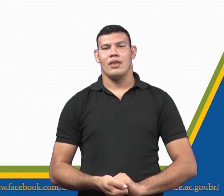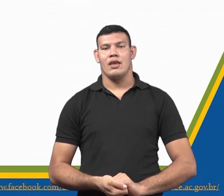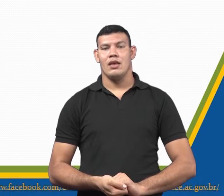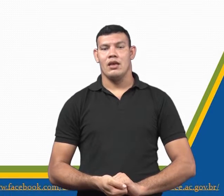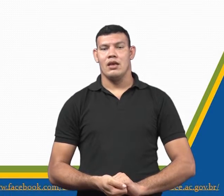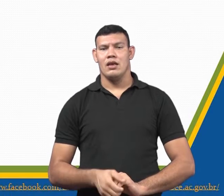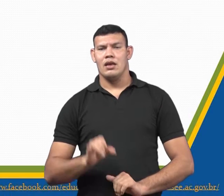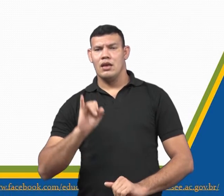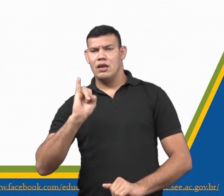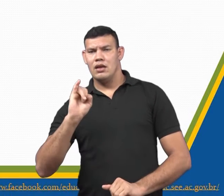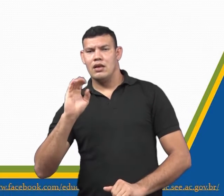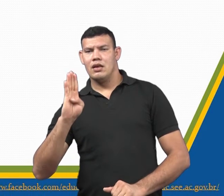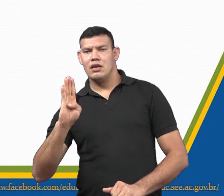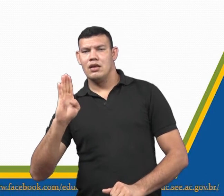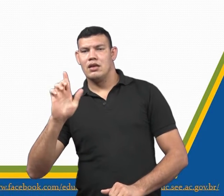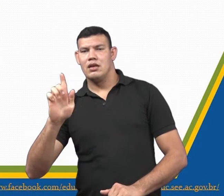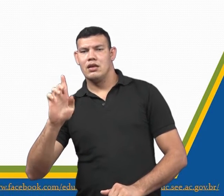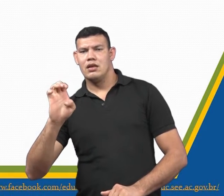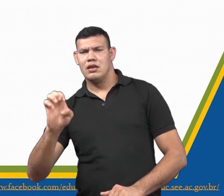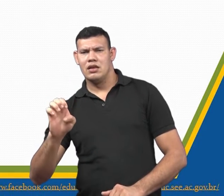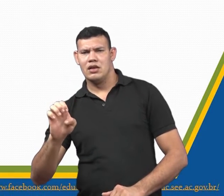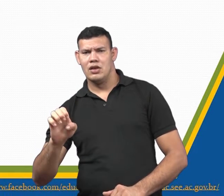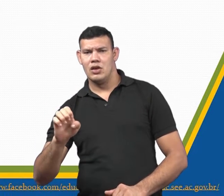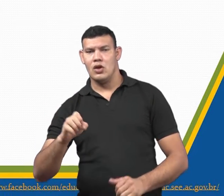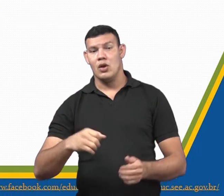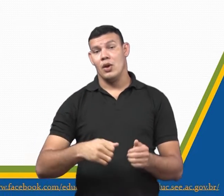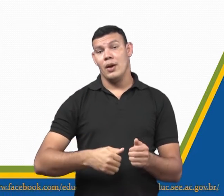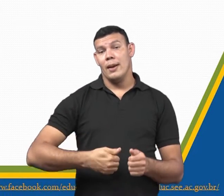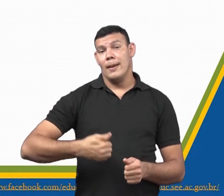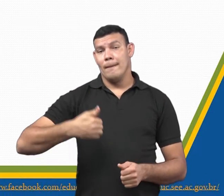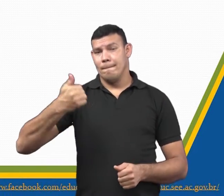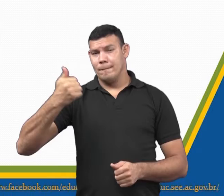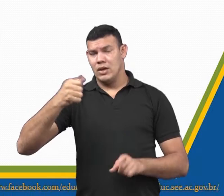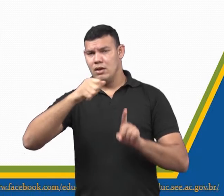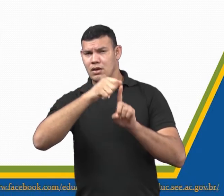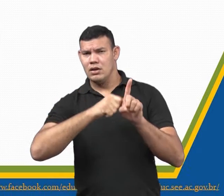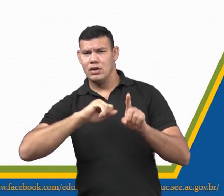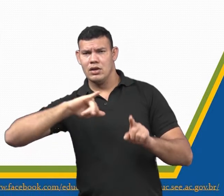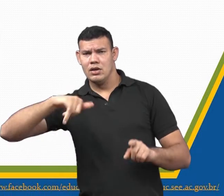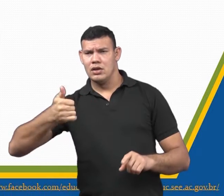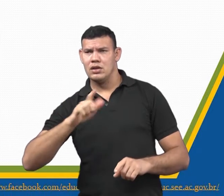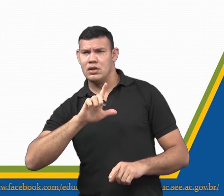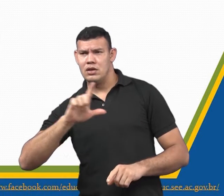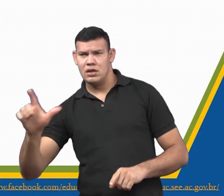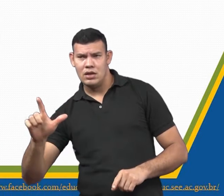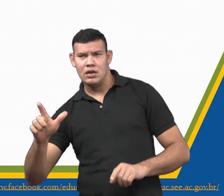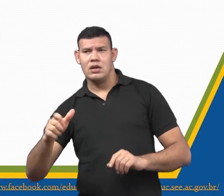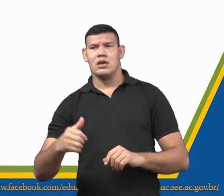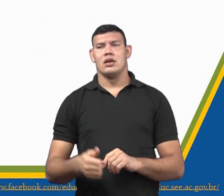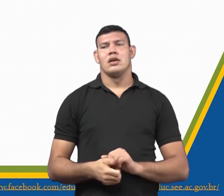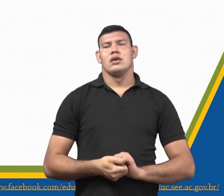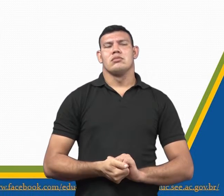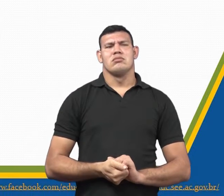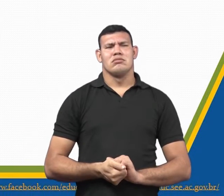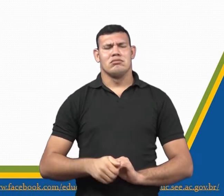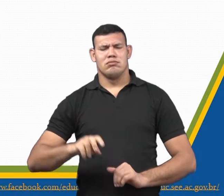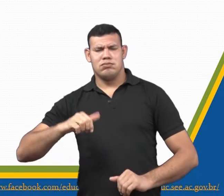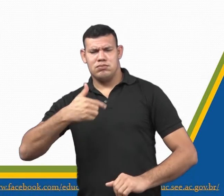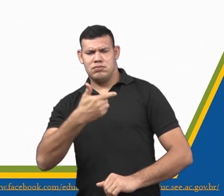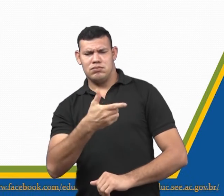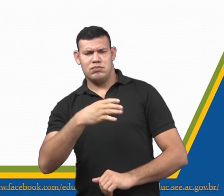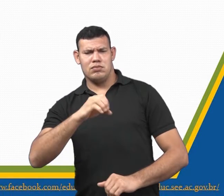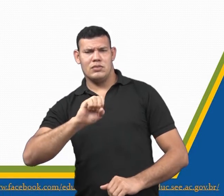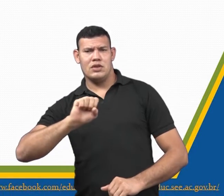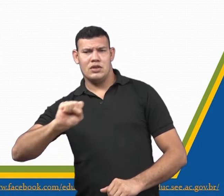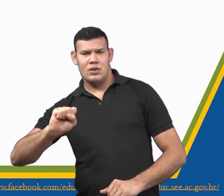Segundo dados do IBGE, em 1º de julho de 2018, estima-se que o Brasil tenha 208